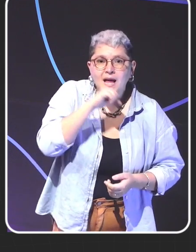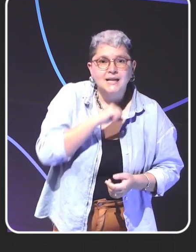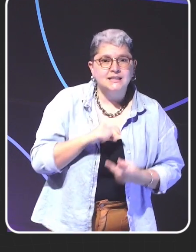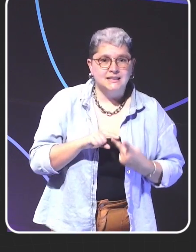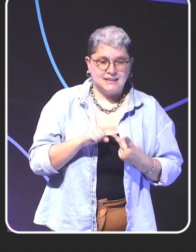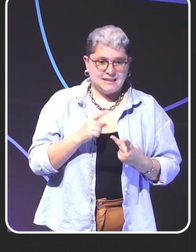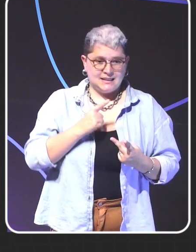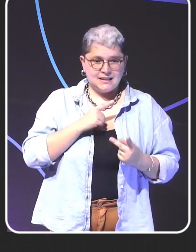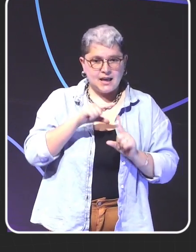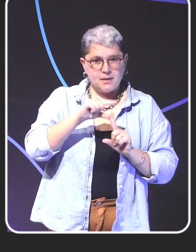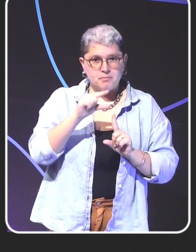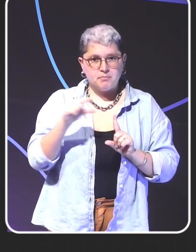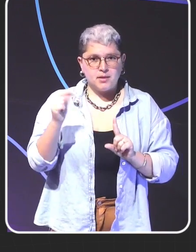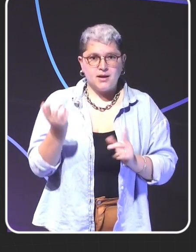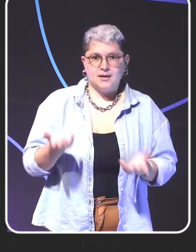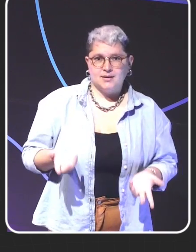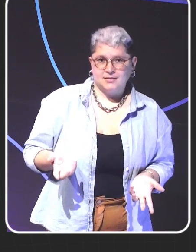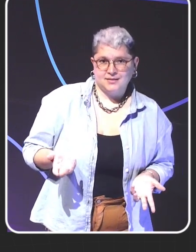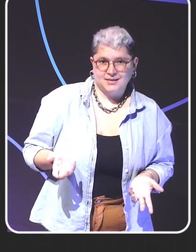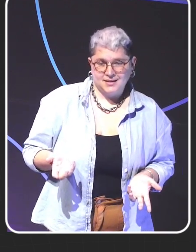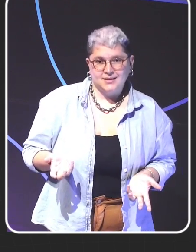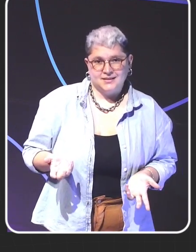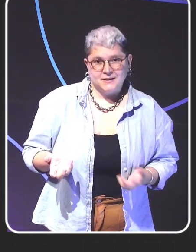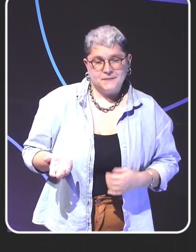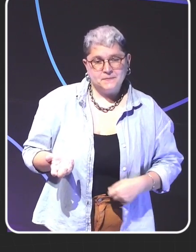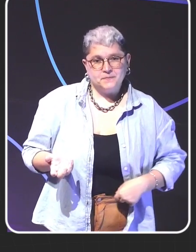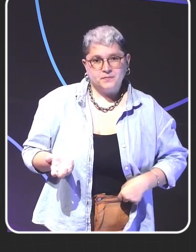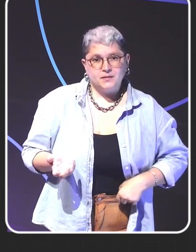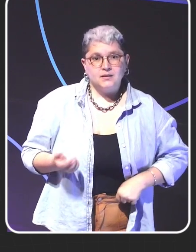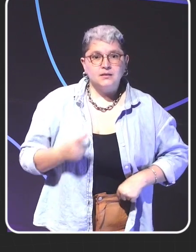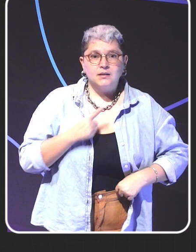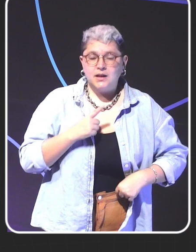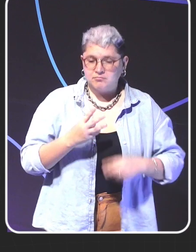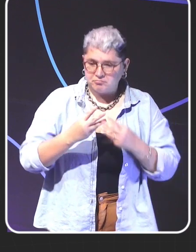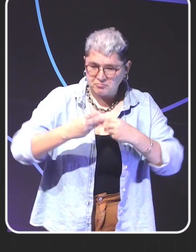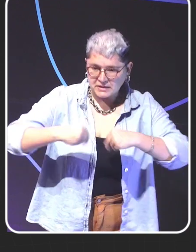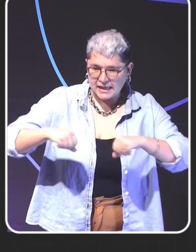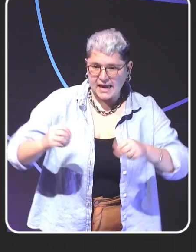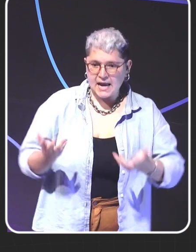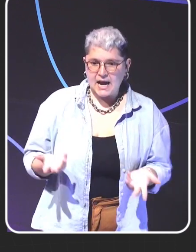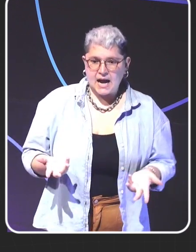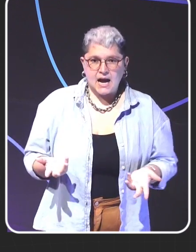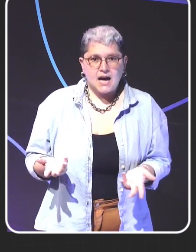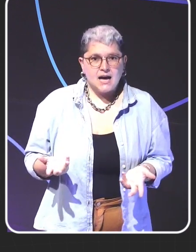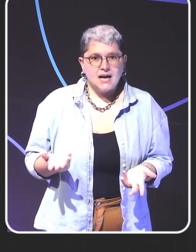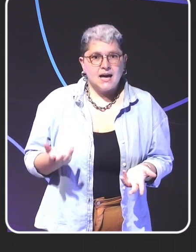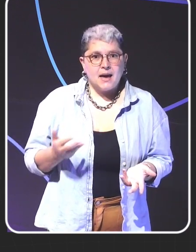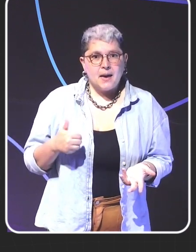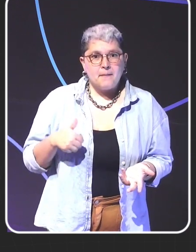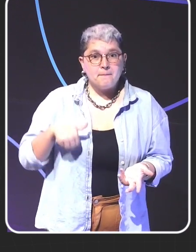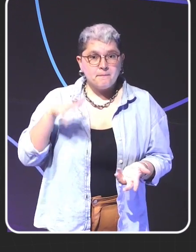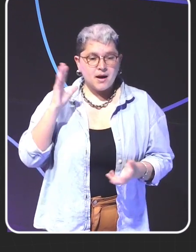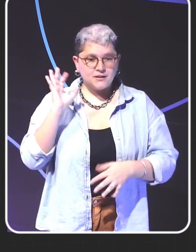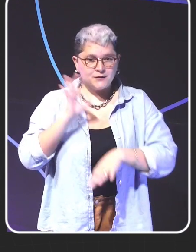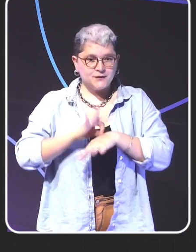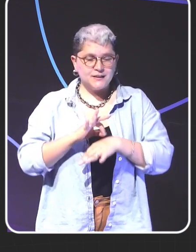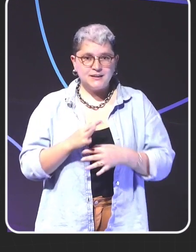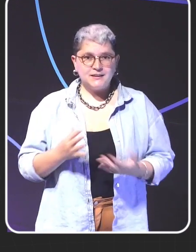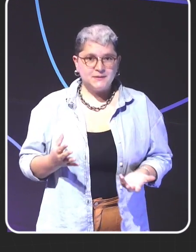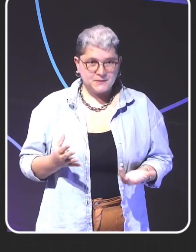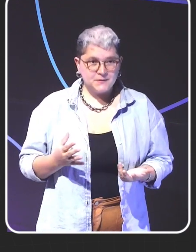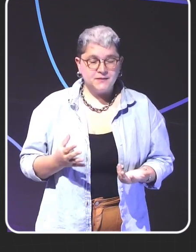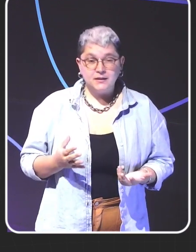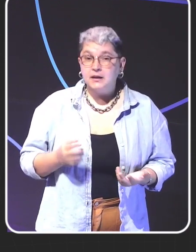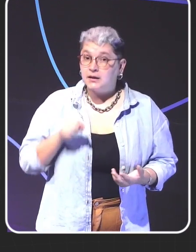planta, uma coisa mais terra, né? Mais físico do que é uma planta. Então, até